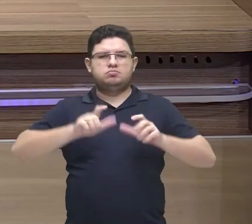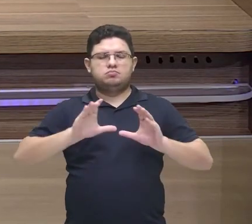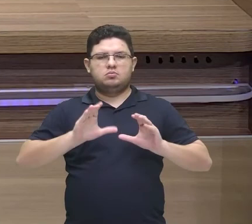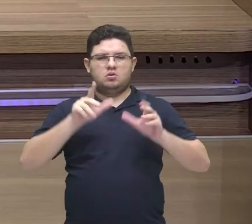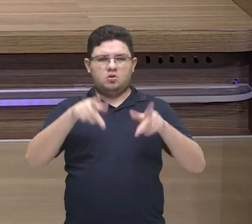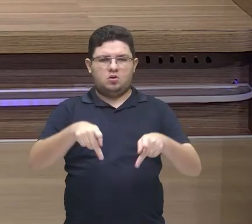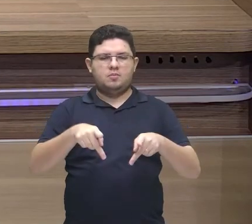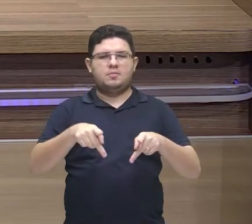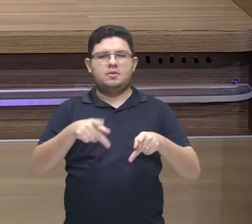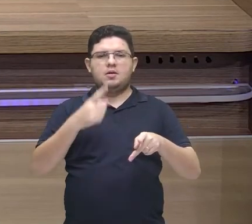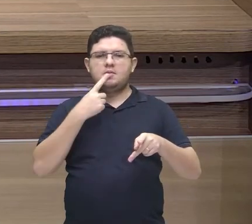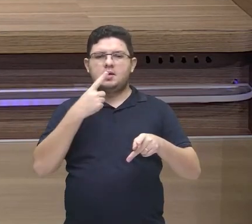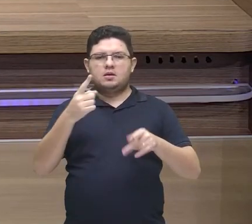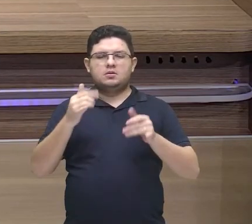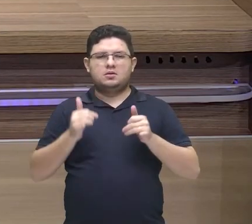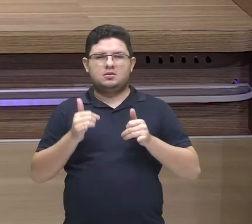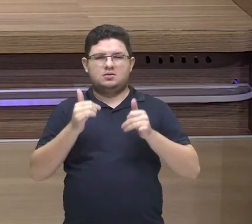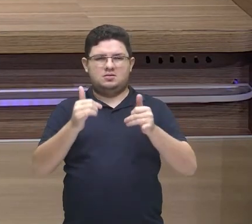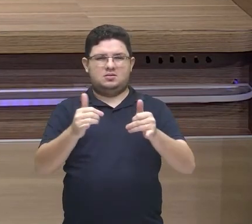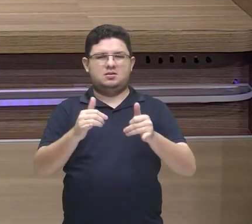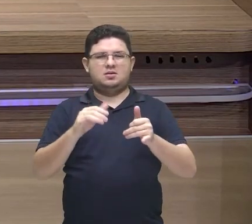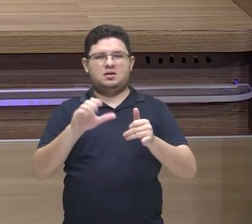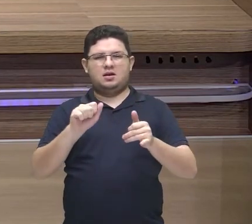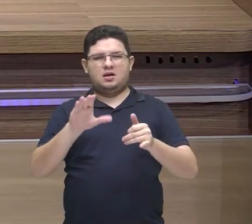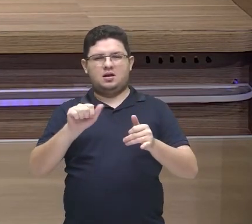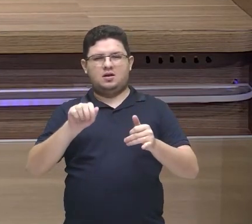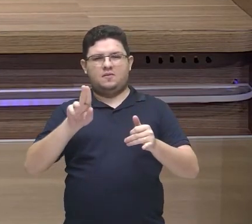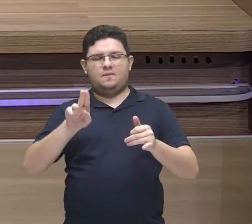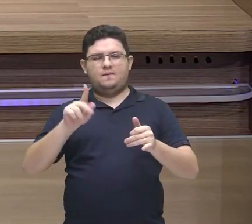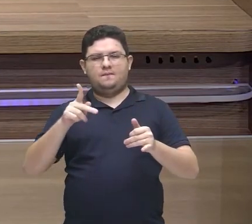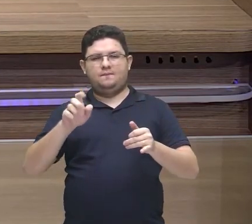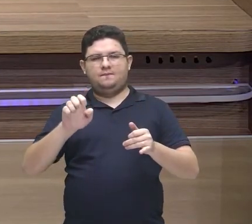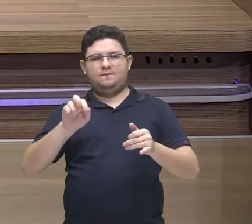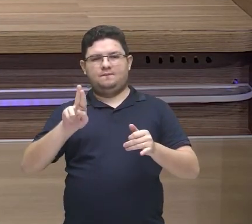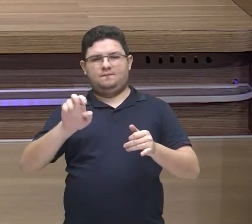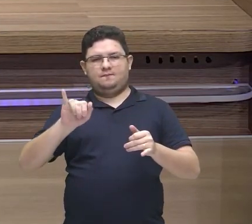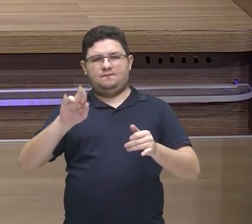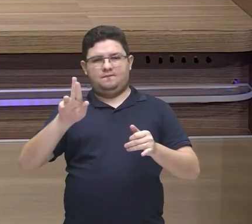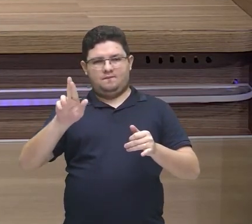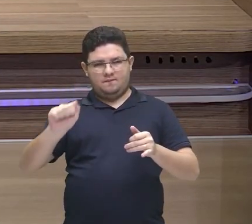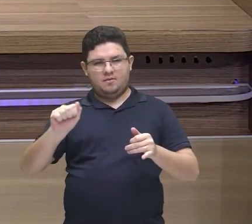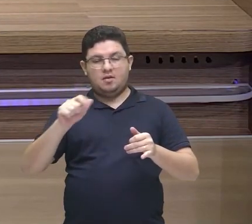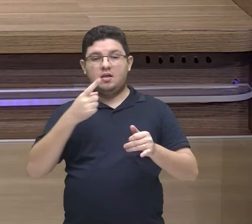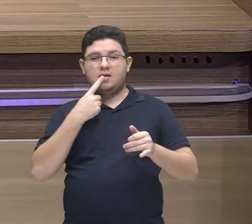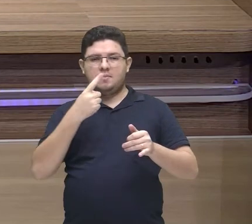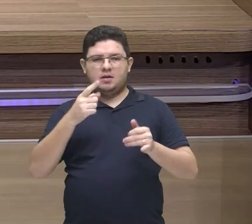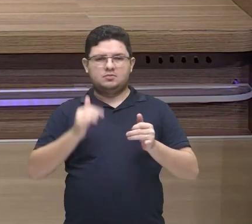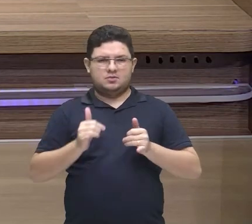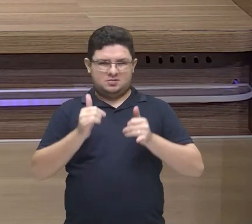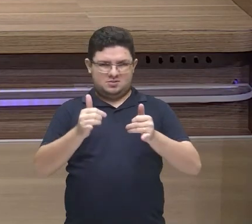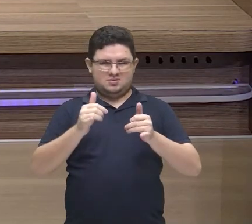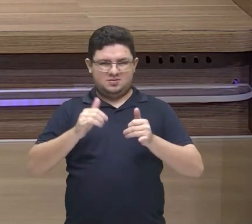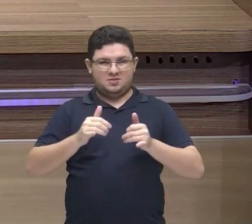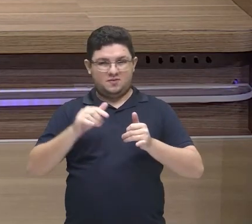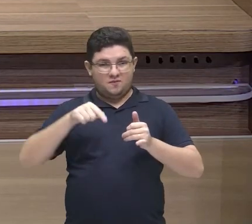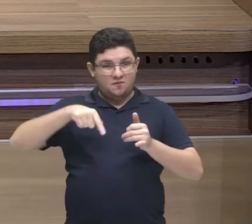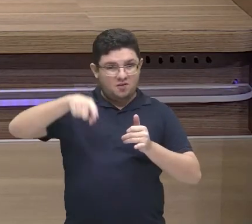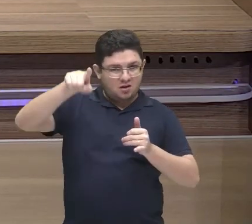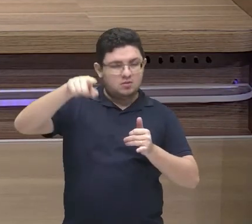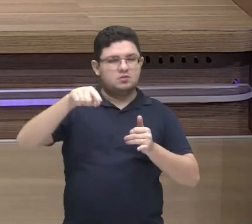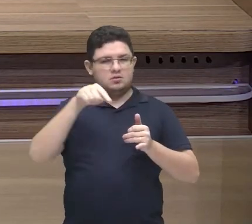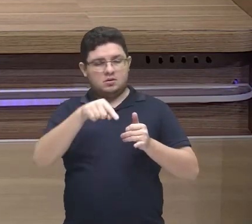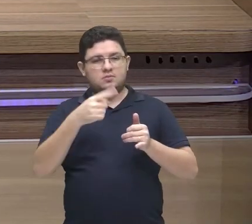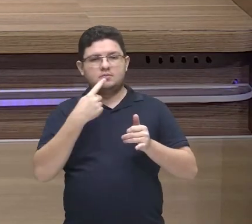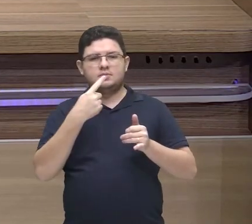É a maternidade Moura Tapajós. Tem um serviço instalado há muitos anos já, que é o SAVIS, né? Que se chama